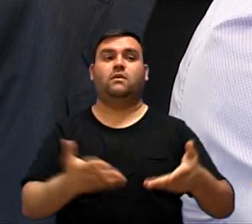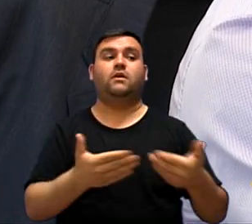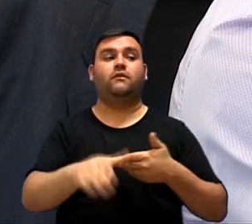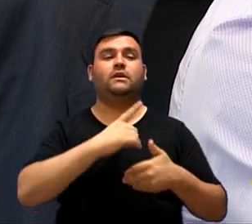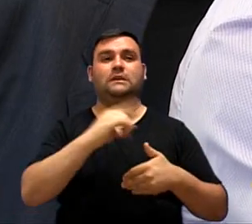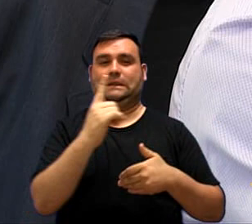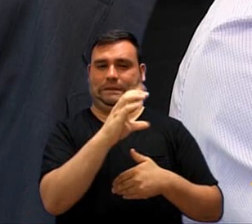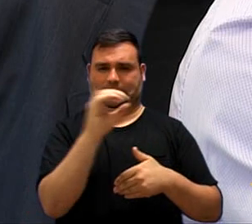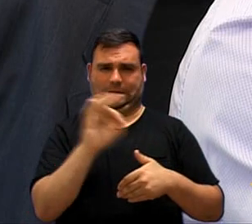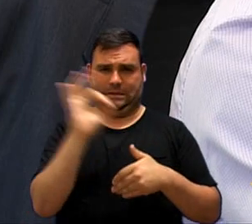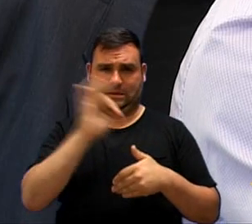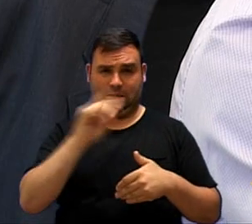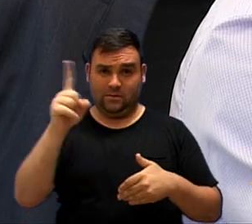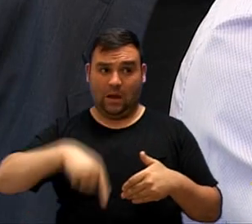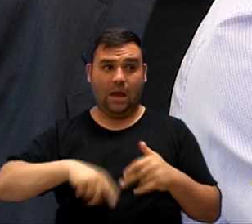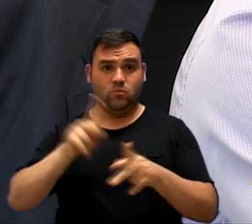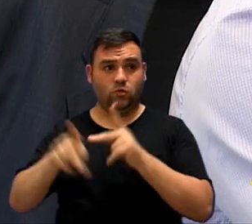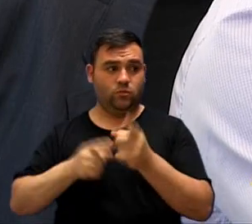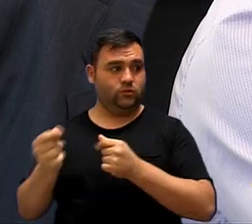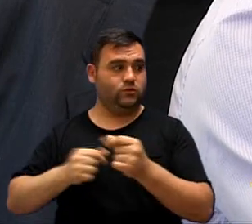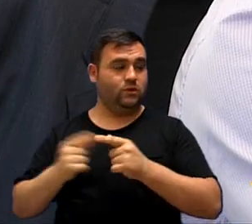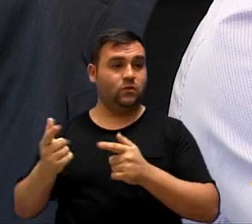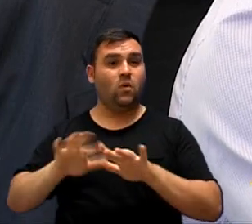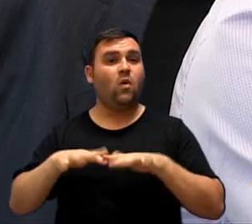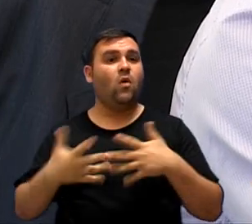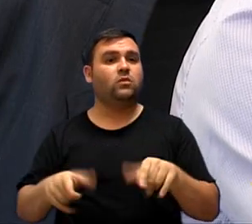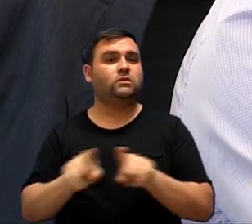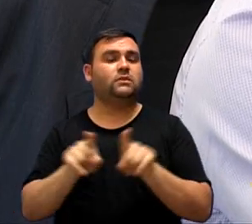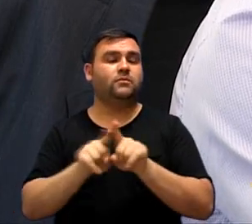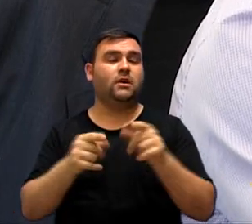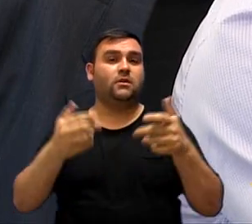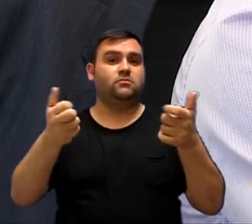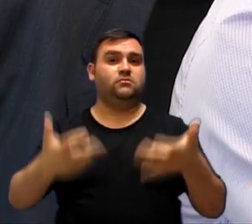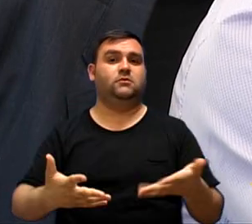então, 100% com recurso público e, dado